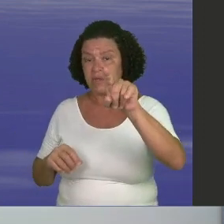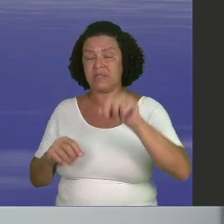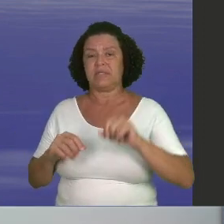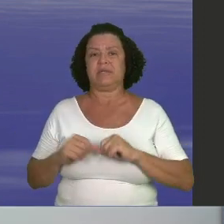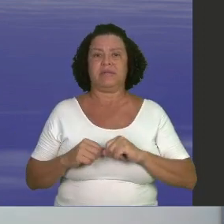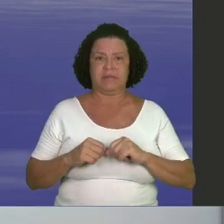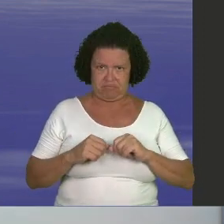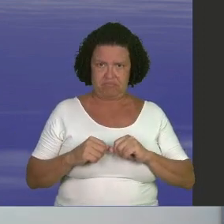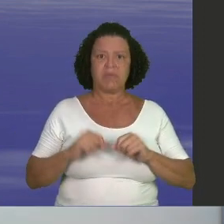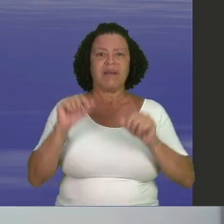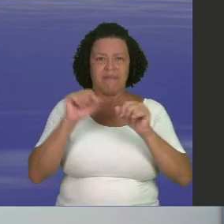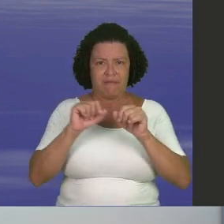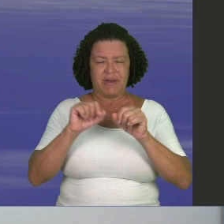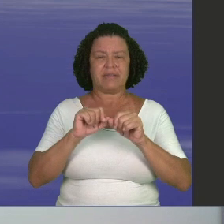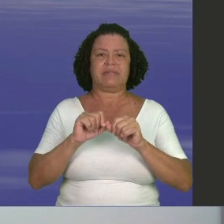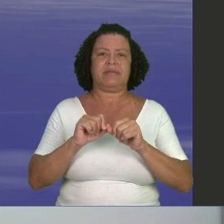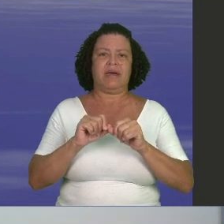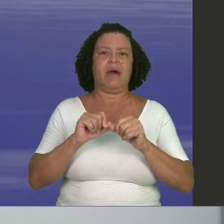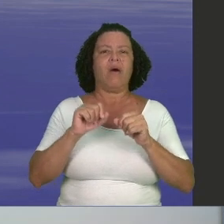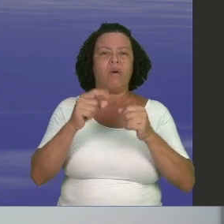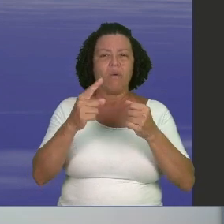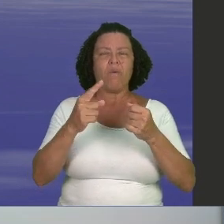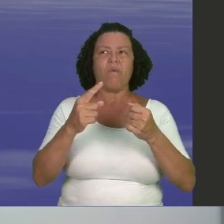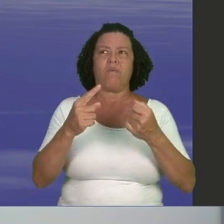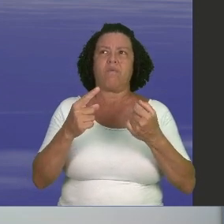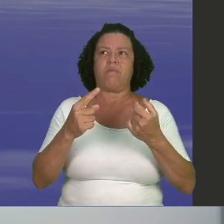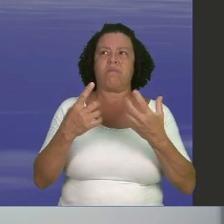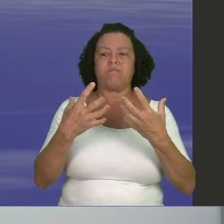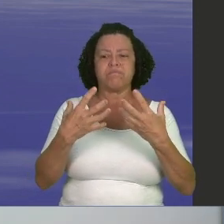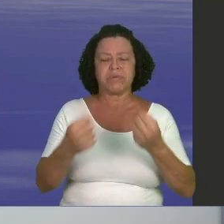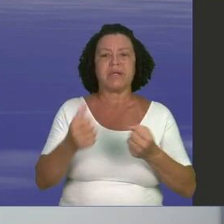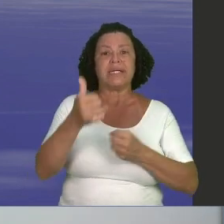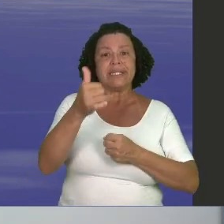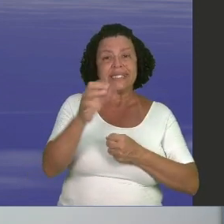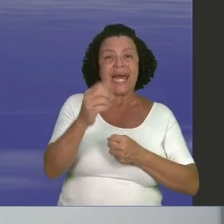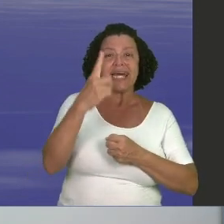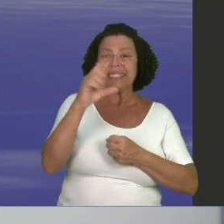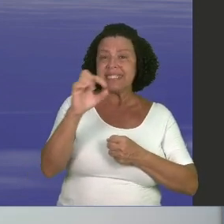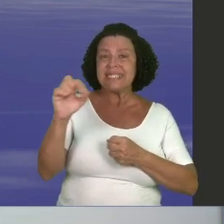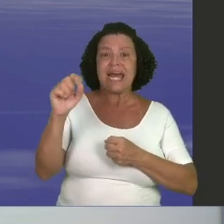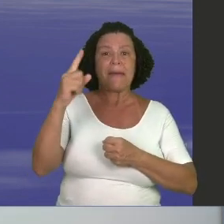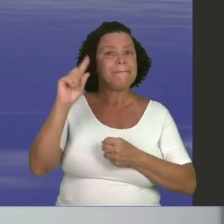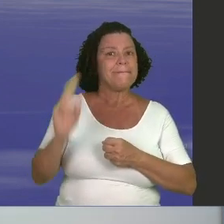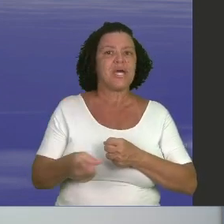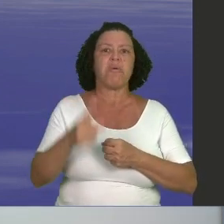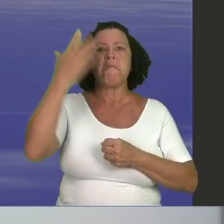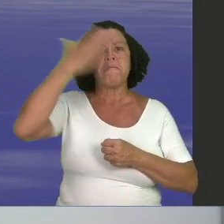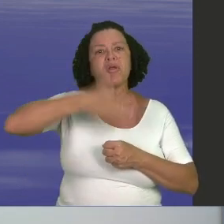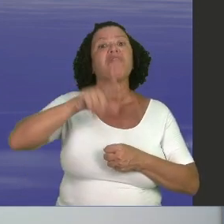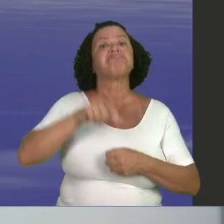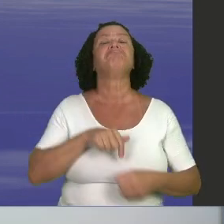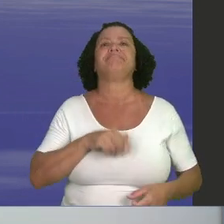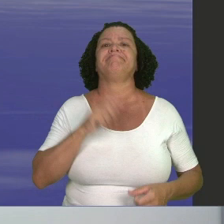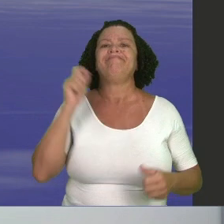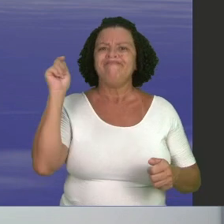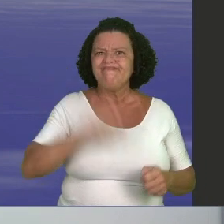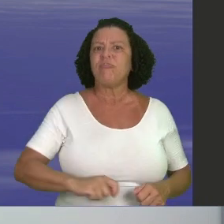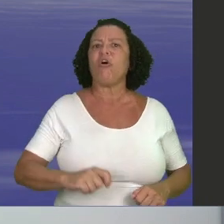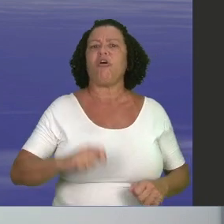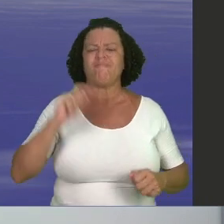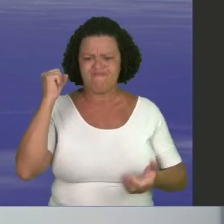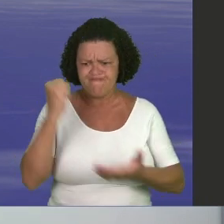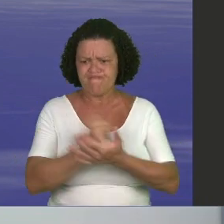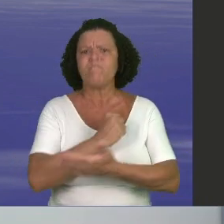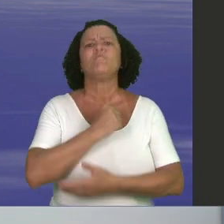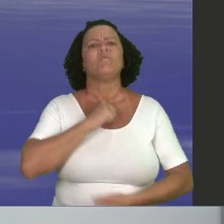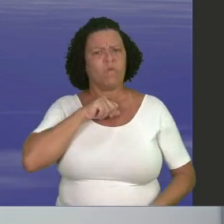ela de uma forma altruísta, você pode ter 10, 100, 1000, que você vai passar por todas. Vão ter pessoas